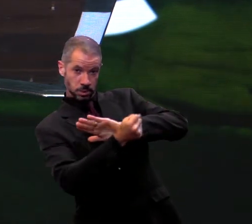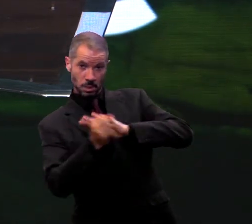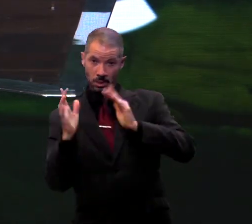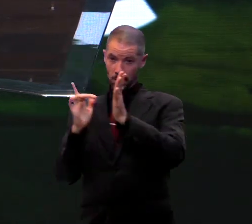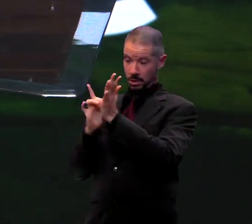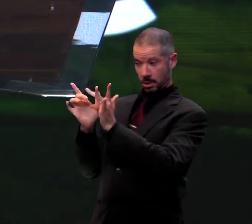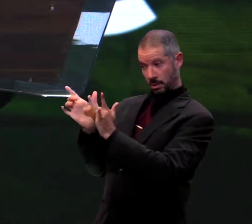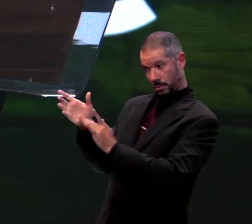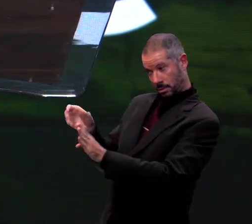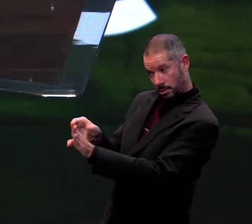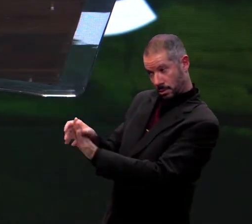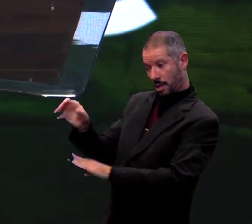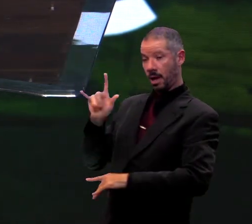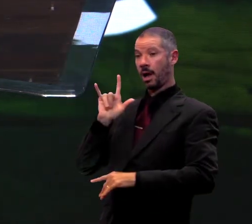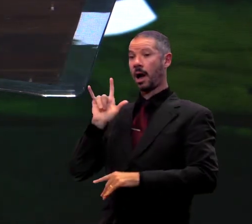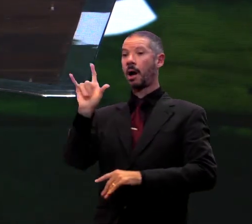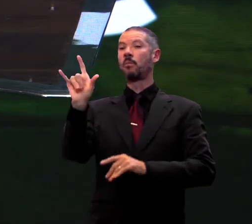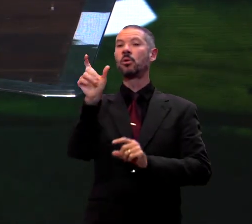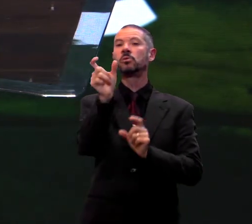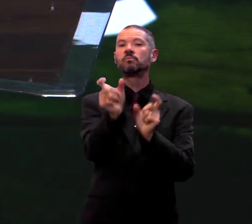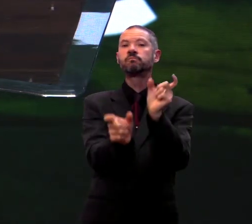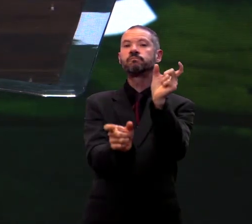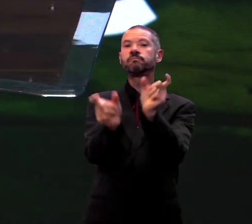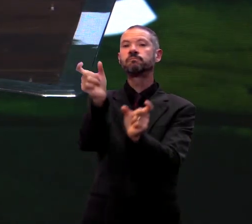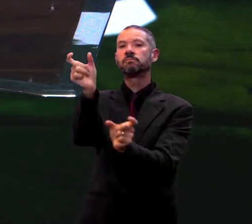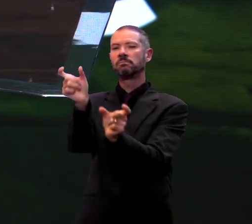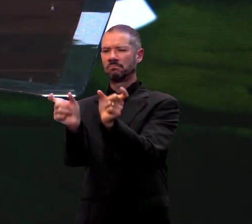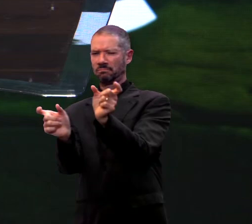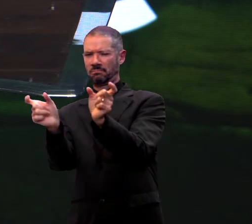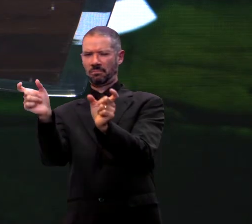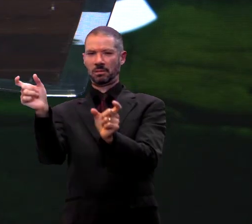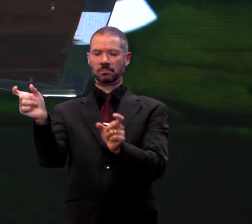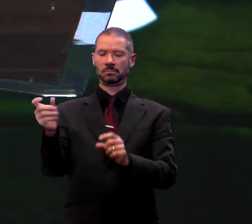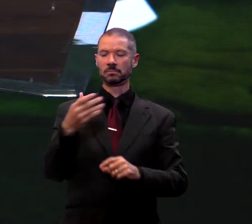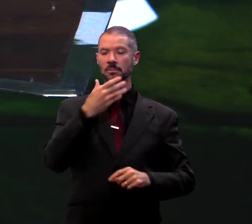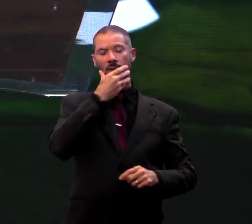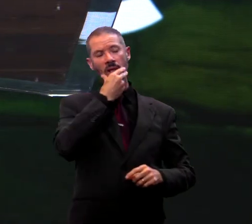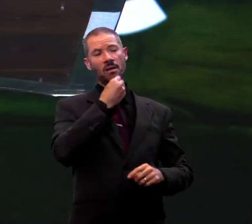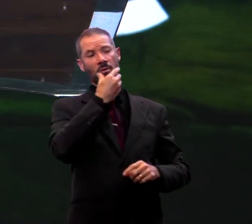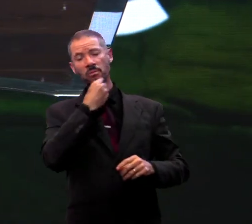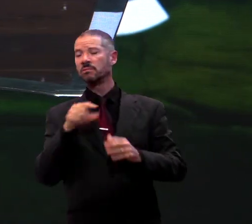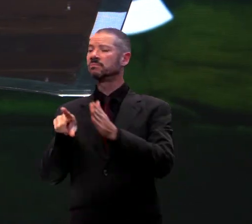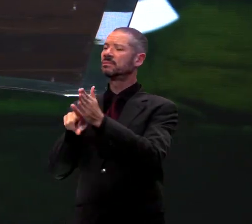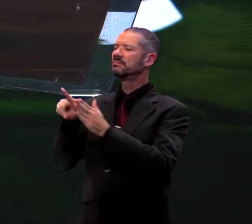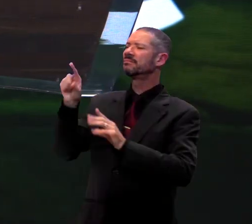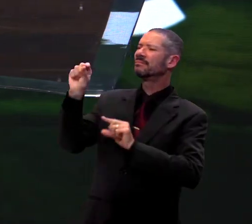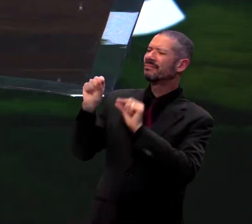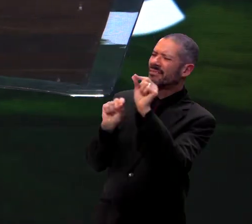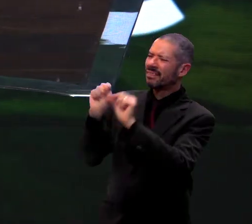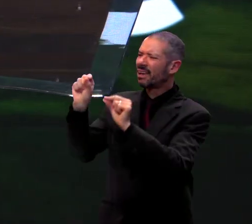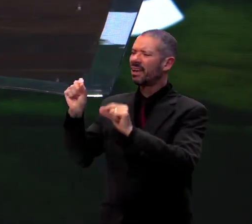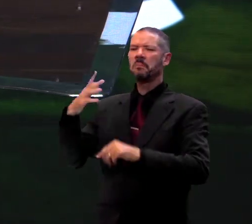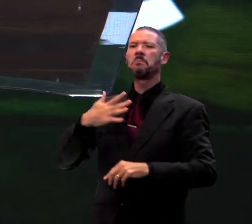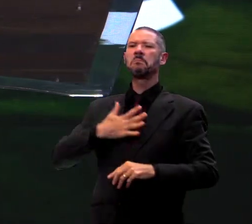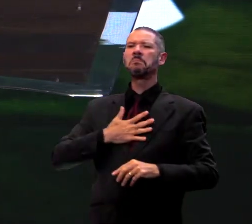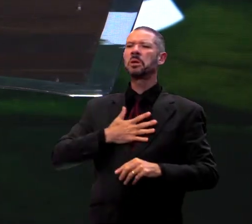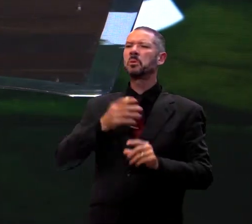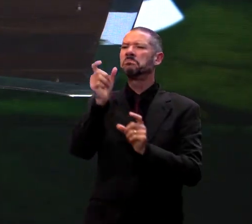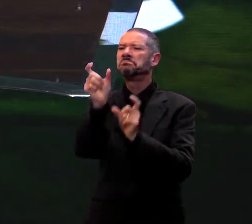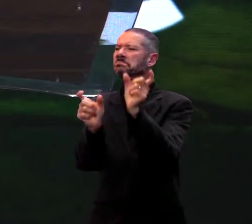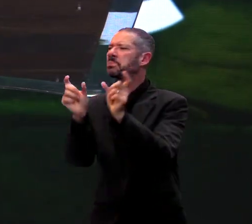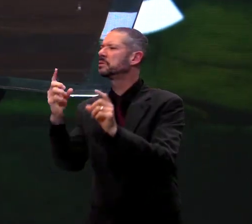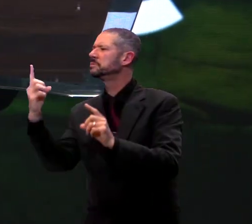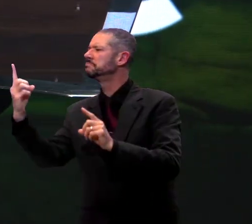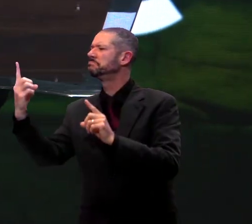falar sobre o amor ao próximo. E esse homem pergunta: quem é que é o meu próximo?